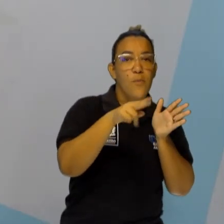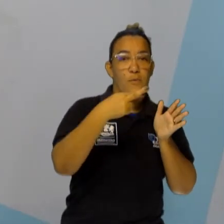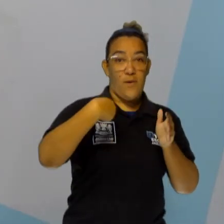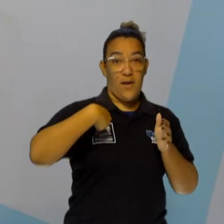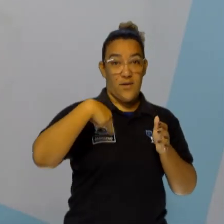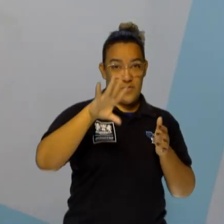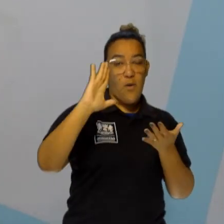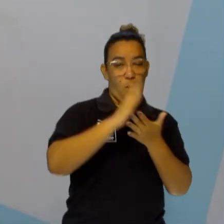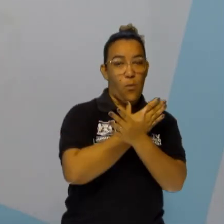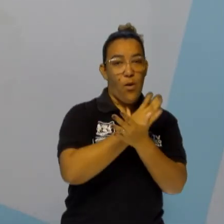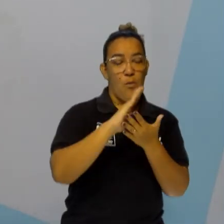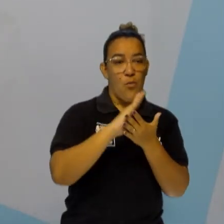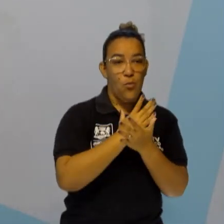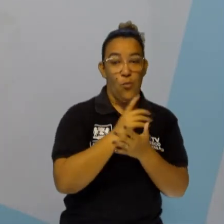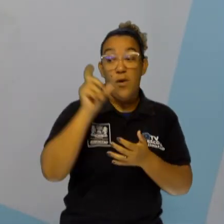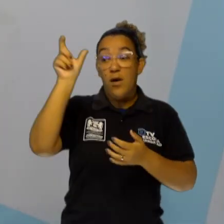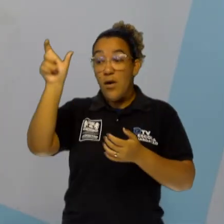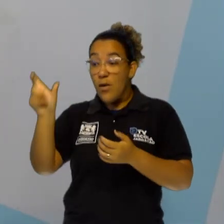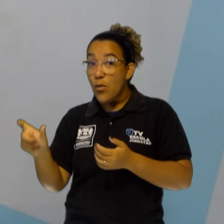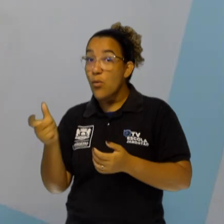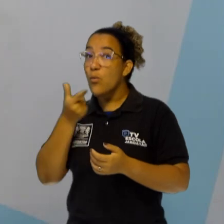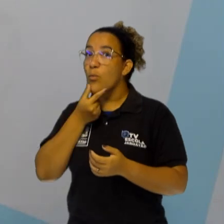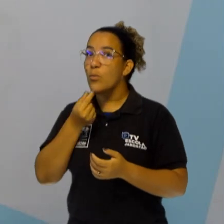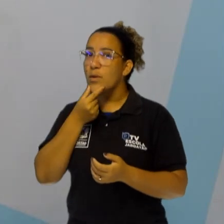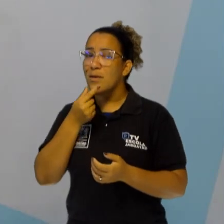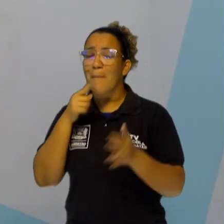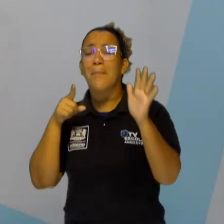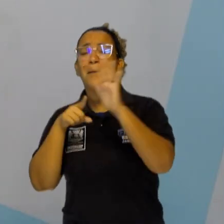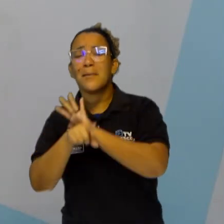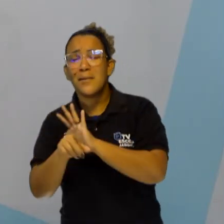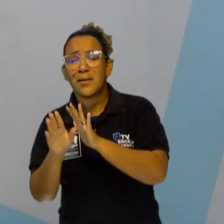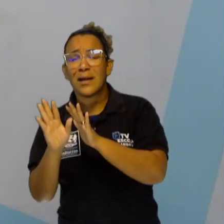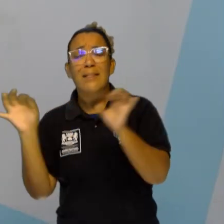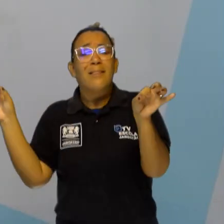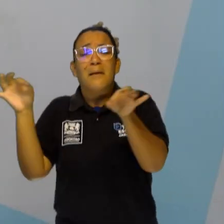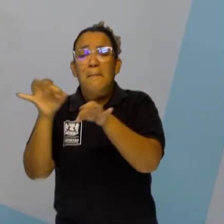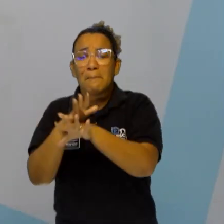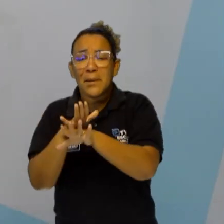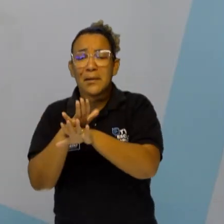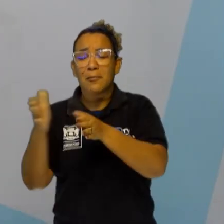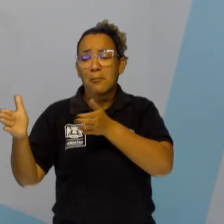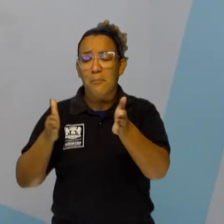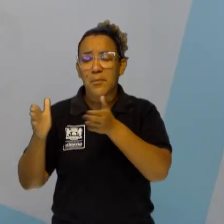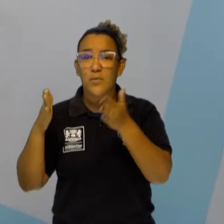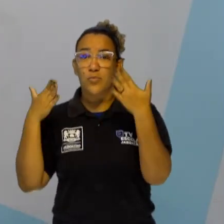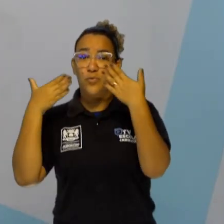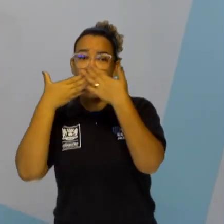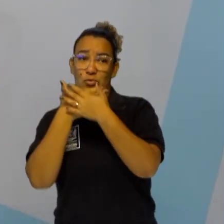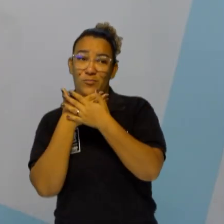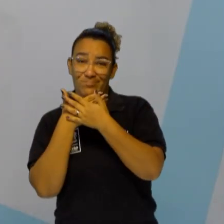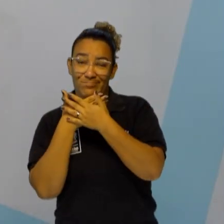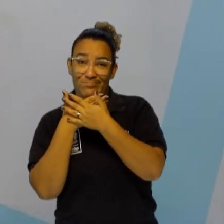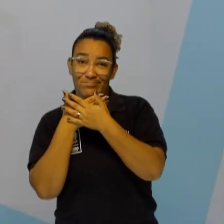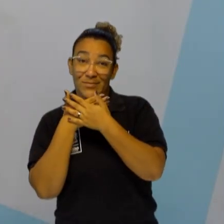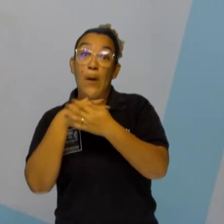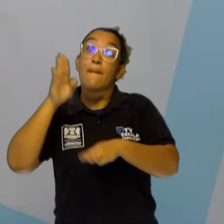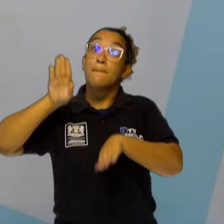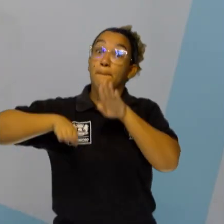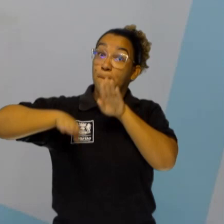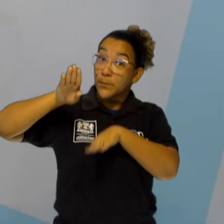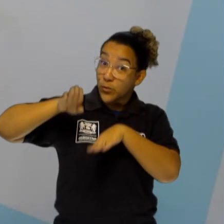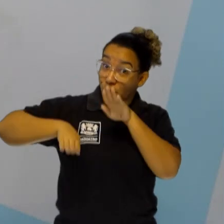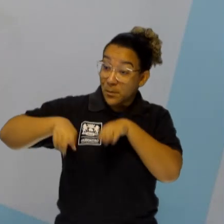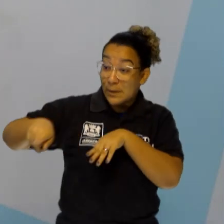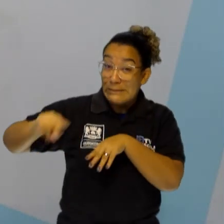religiões. Enquanto aqui do outro lado, o garoto pergunta quando vai terminar o período de jejum. Ou seja, muito provavelmente ele está há muito tempo sem